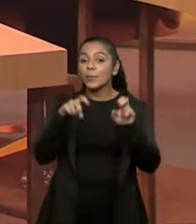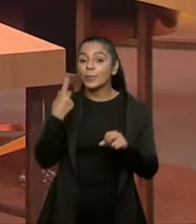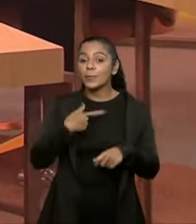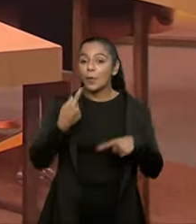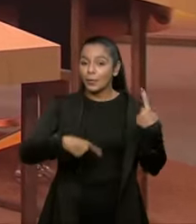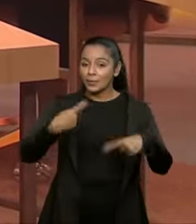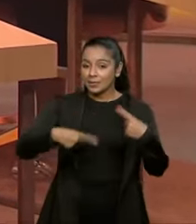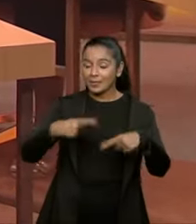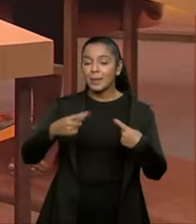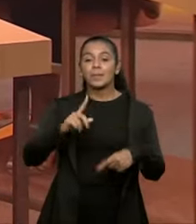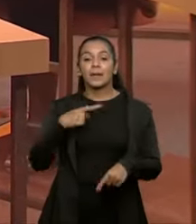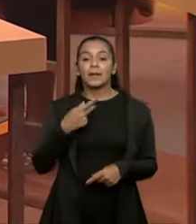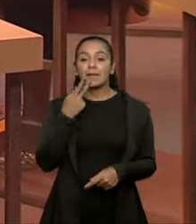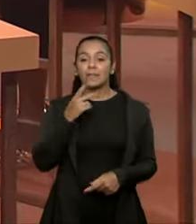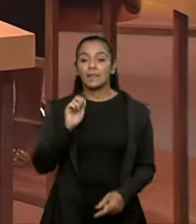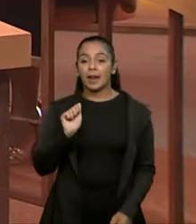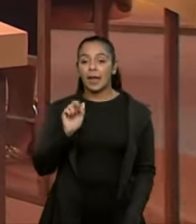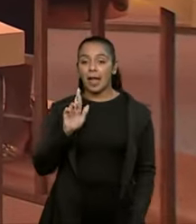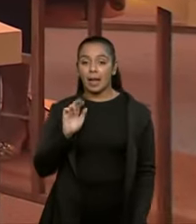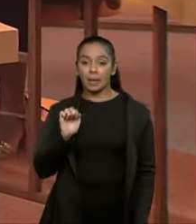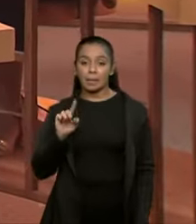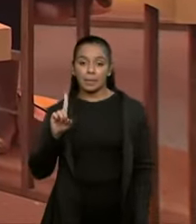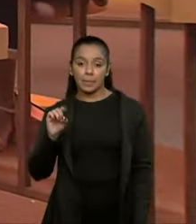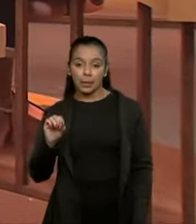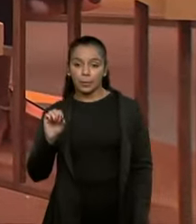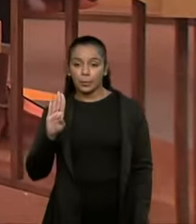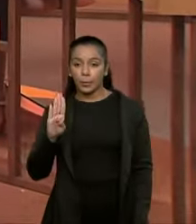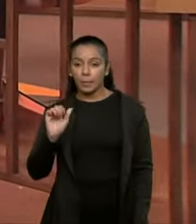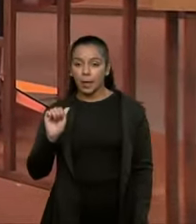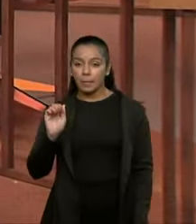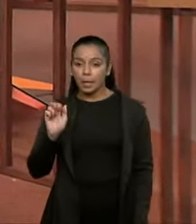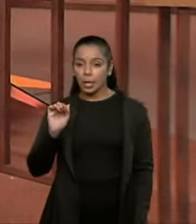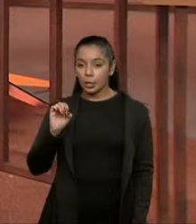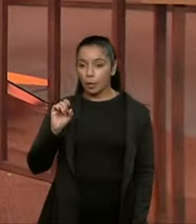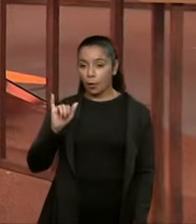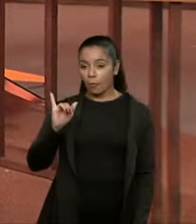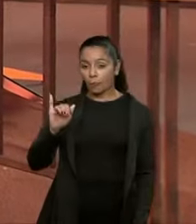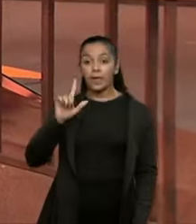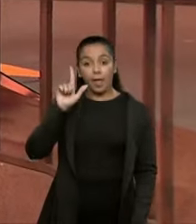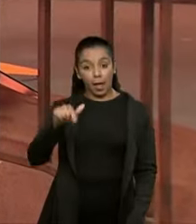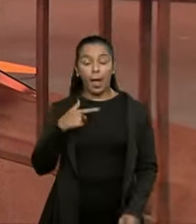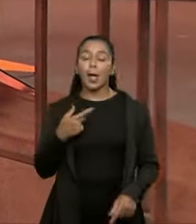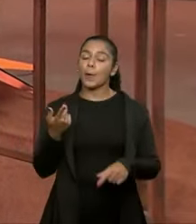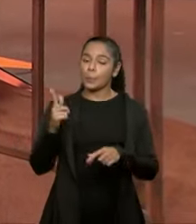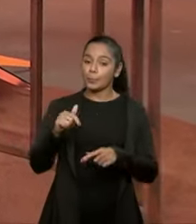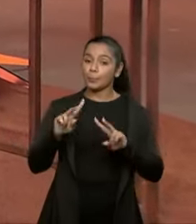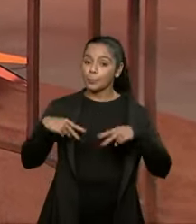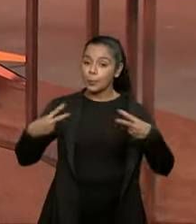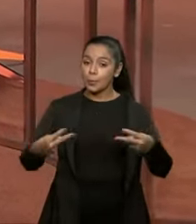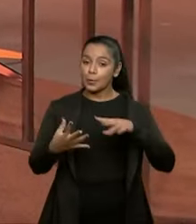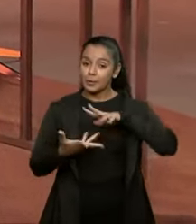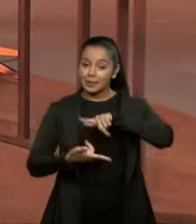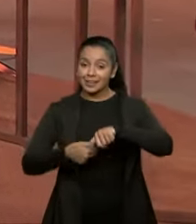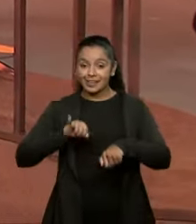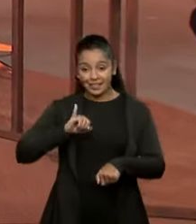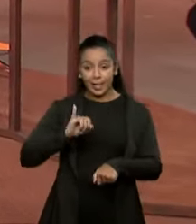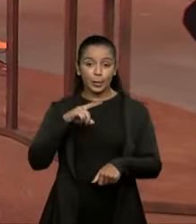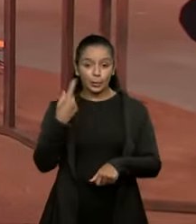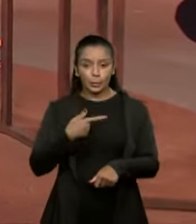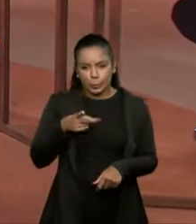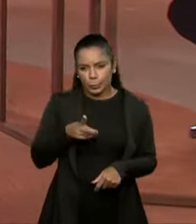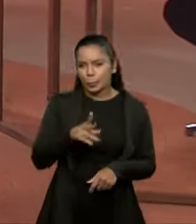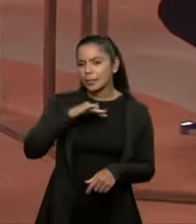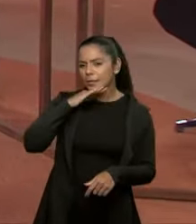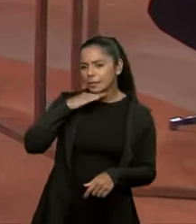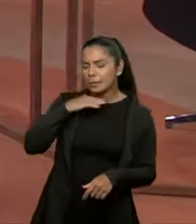também com o Armando Babaioff, que tá viajando, vai entrar um link internacional. E a gente continua aqui nesse papo todinho com Pamela,